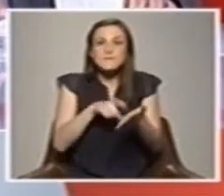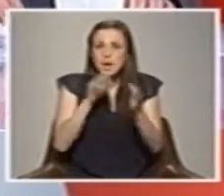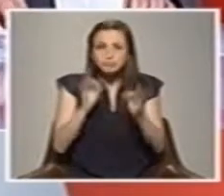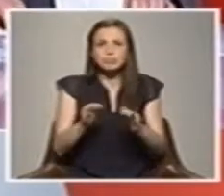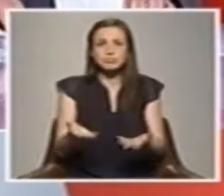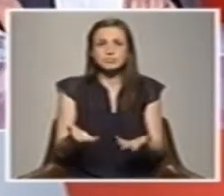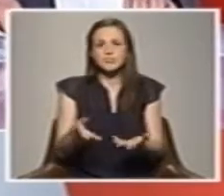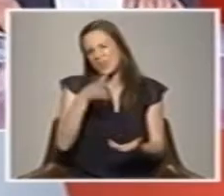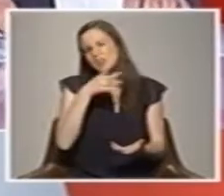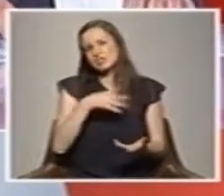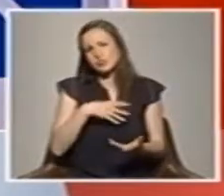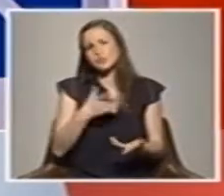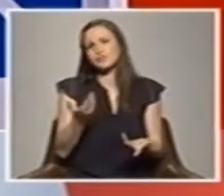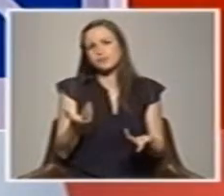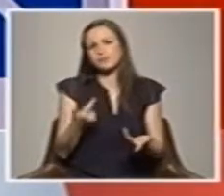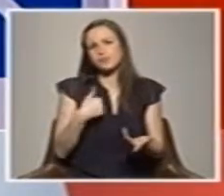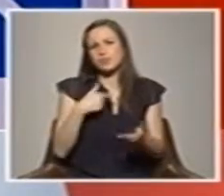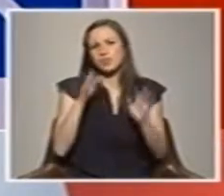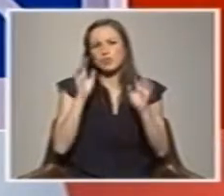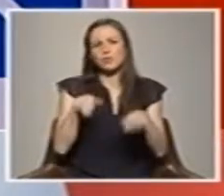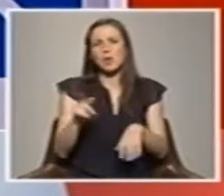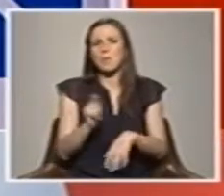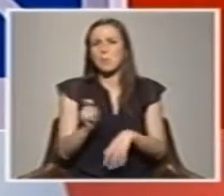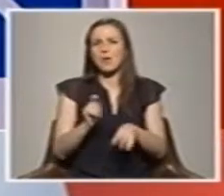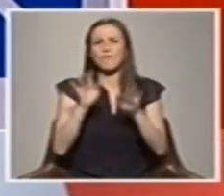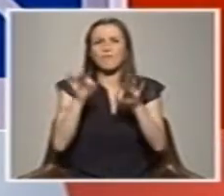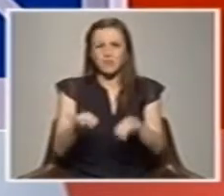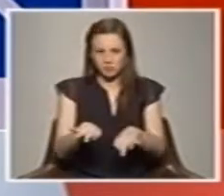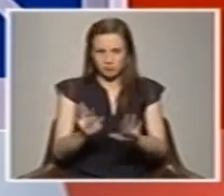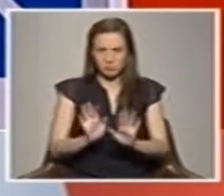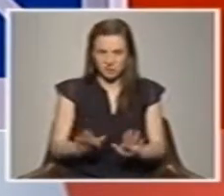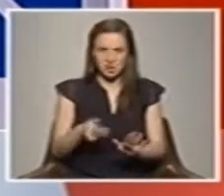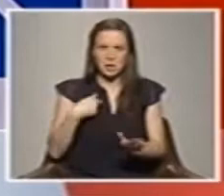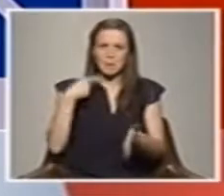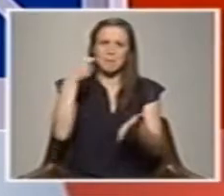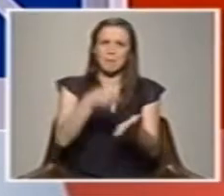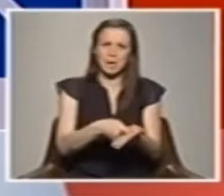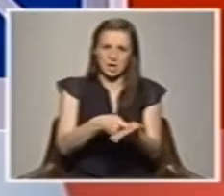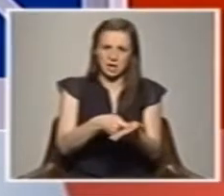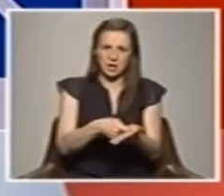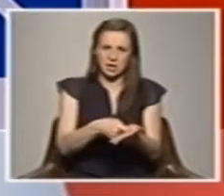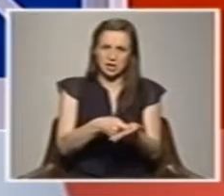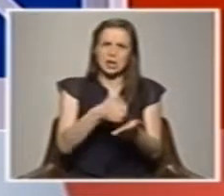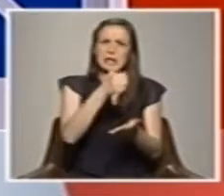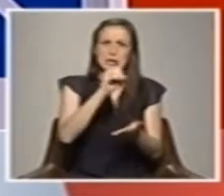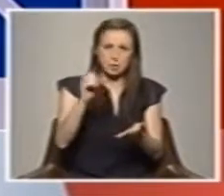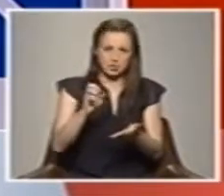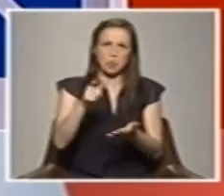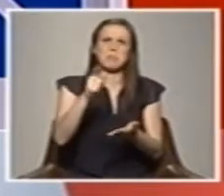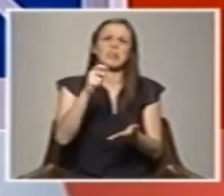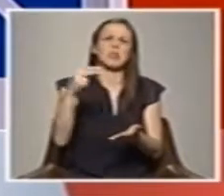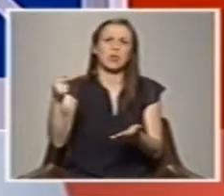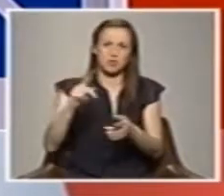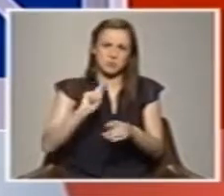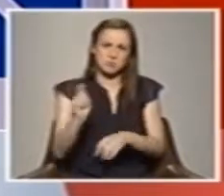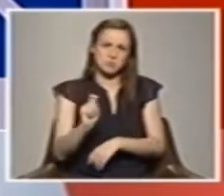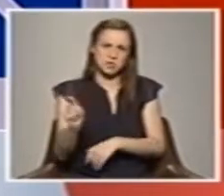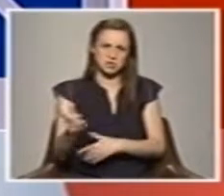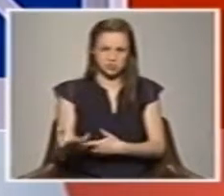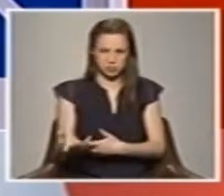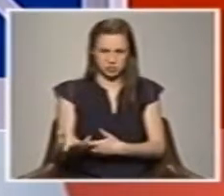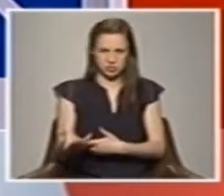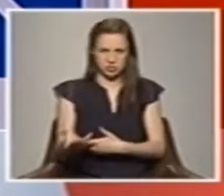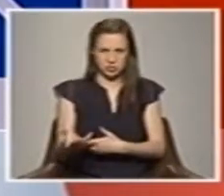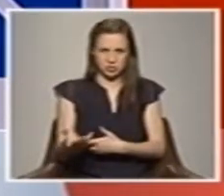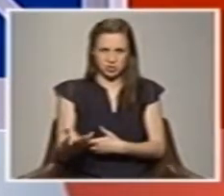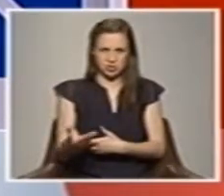diz, por exemplo, que na sua união chega ao final do mês e tem que pagar 500 ou 1000 euros por mês para colocar